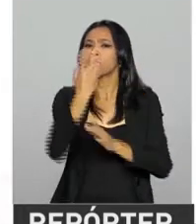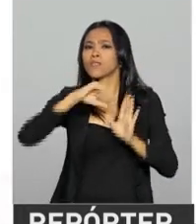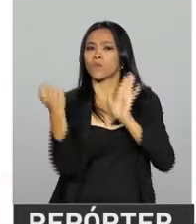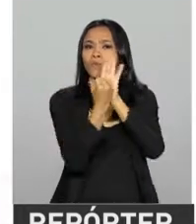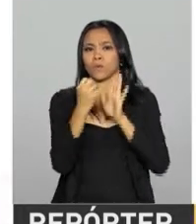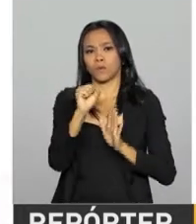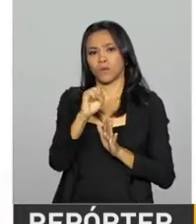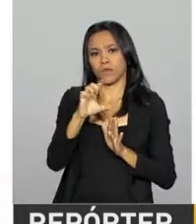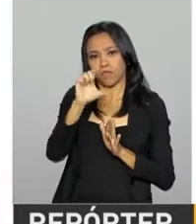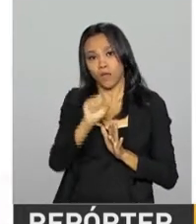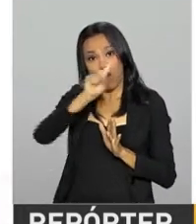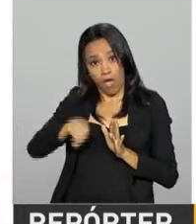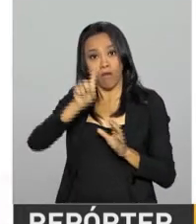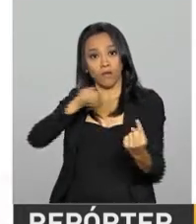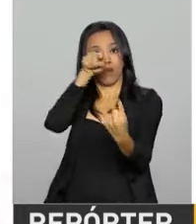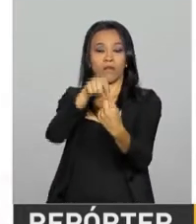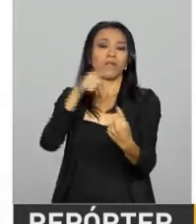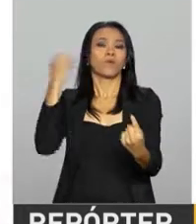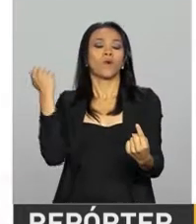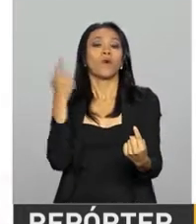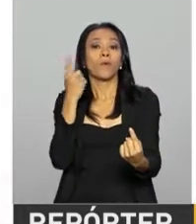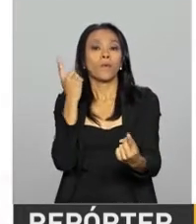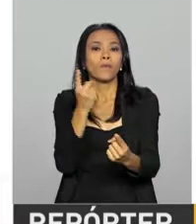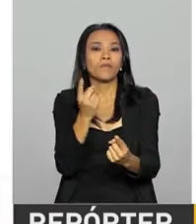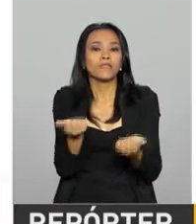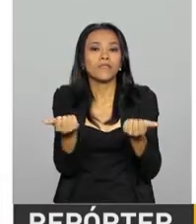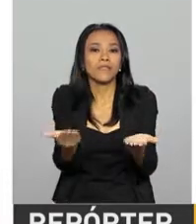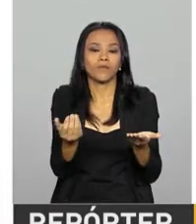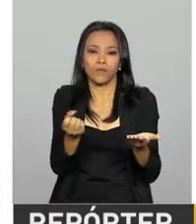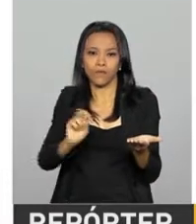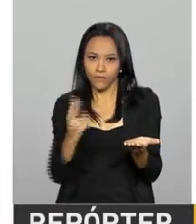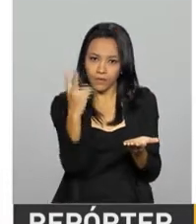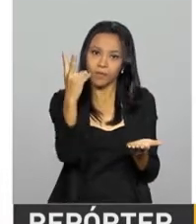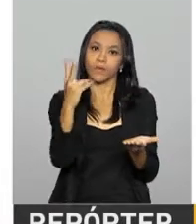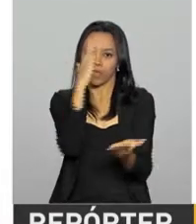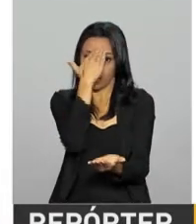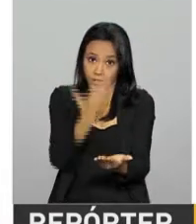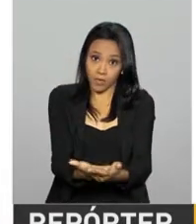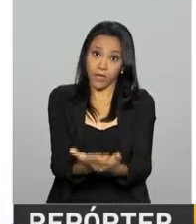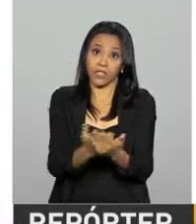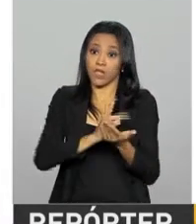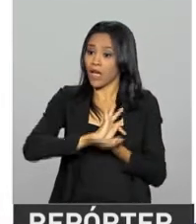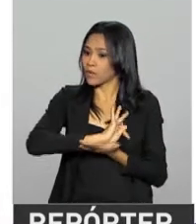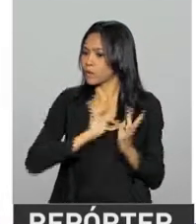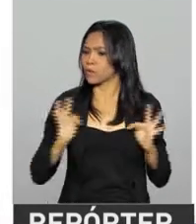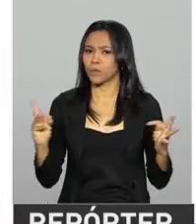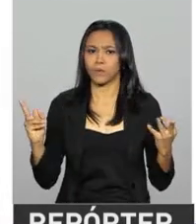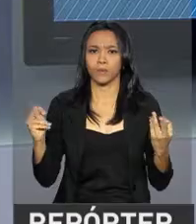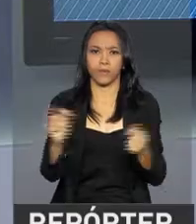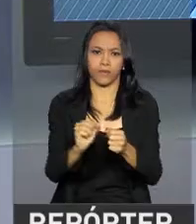vai ao encontro dos objetivos do governo, agregando valor e trazendo credibilidade a toda a cadeia produtiva deste